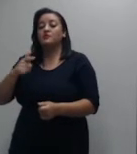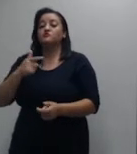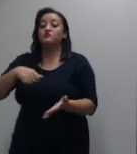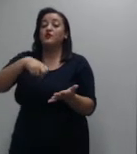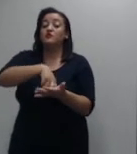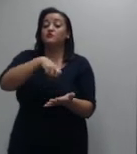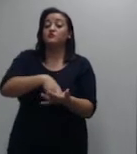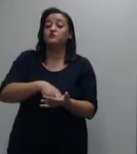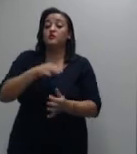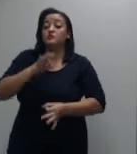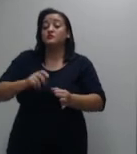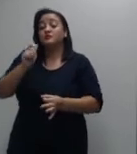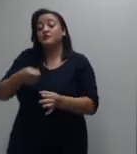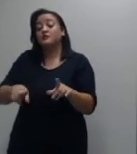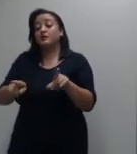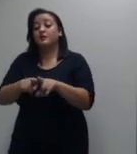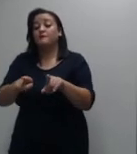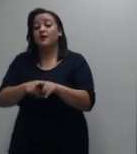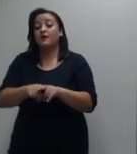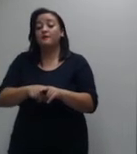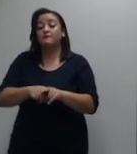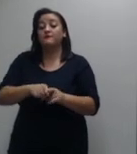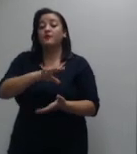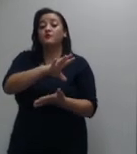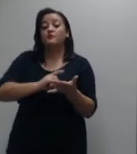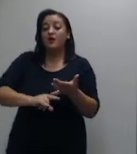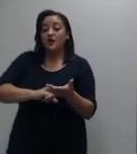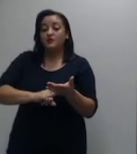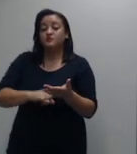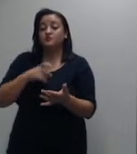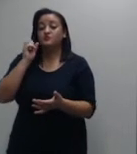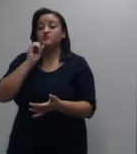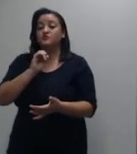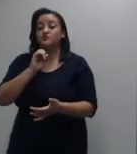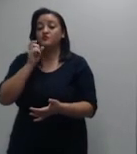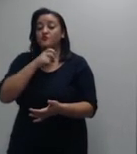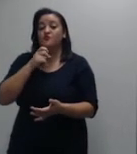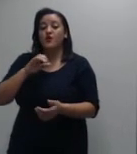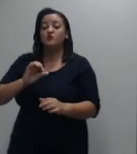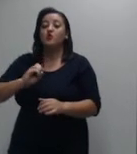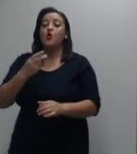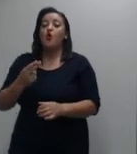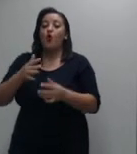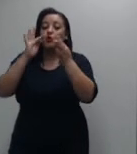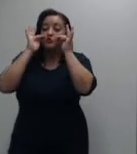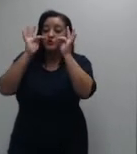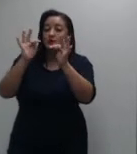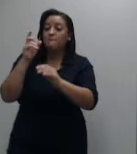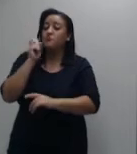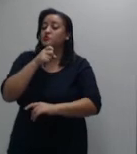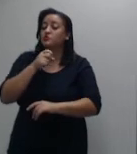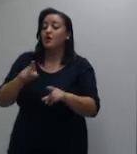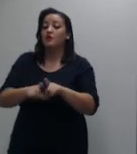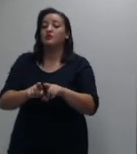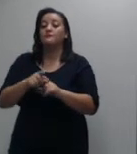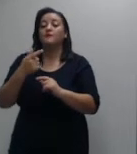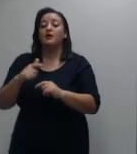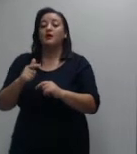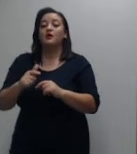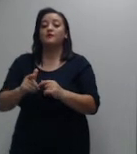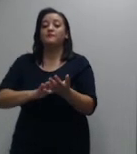sentença homologando pela falsificação de documentos ou testemunhos e documentos falsos não foram propriamente